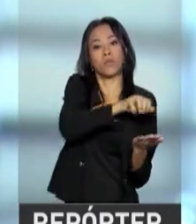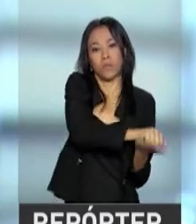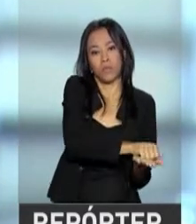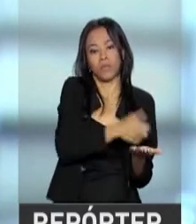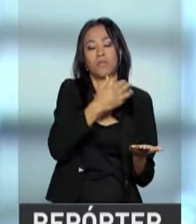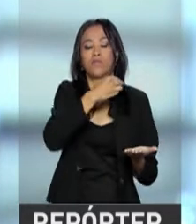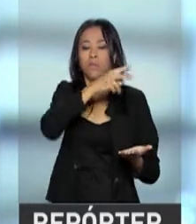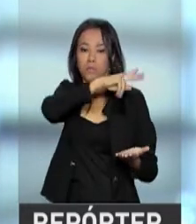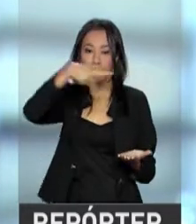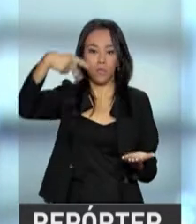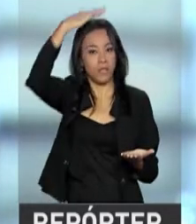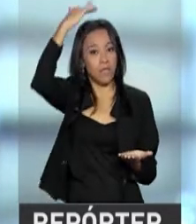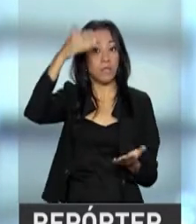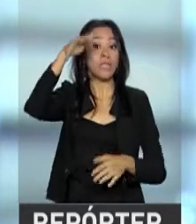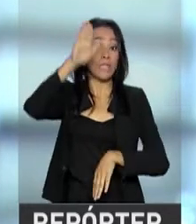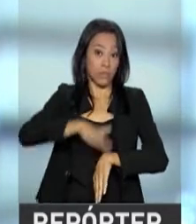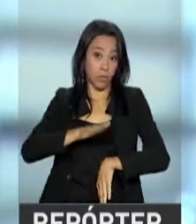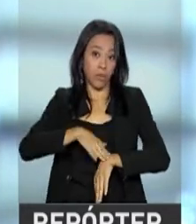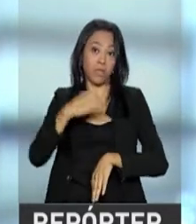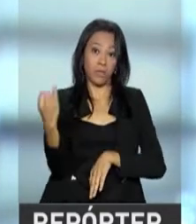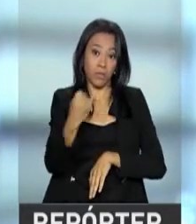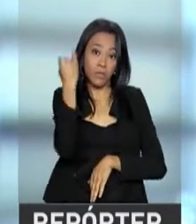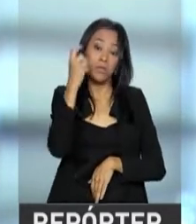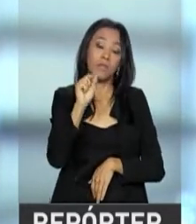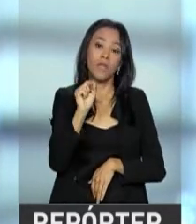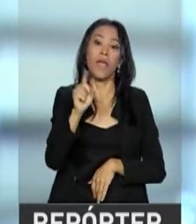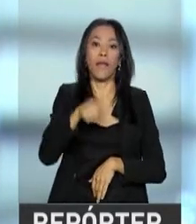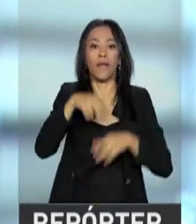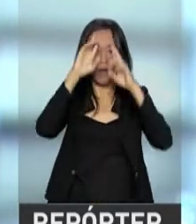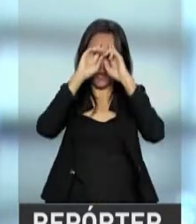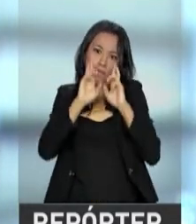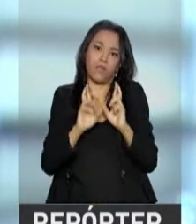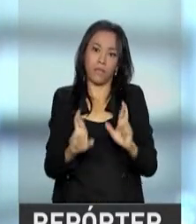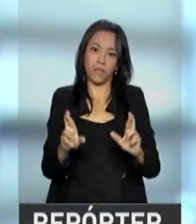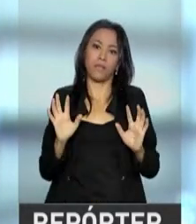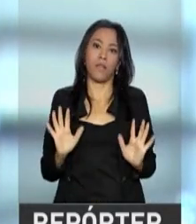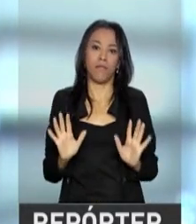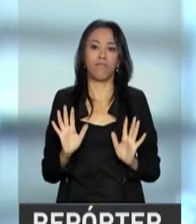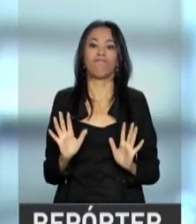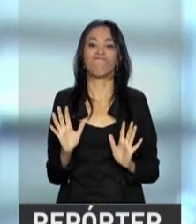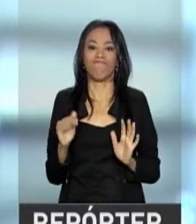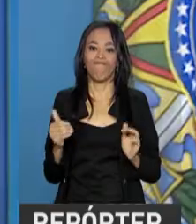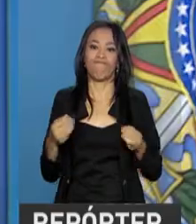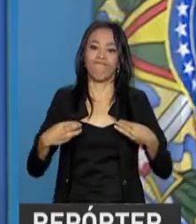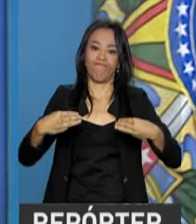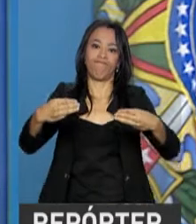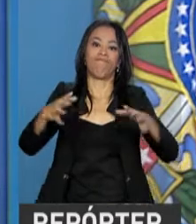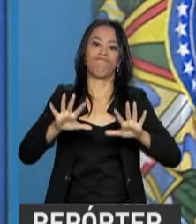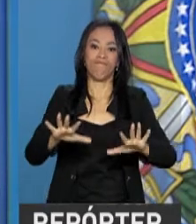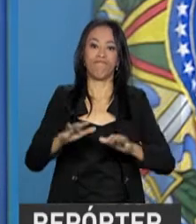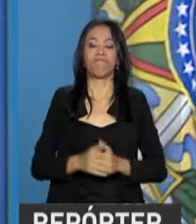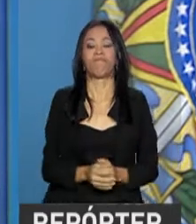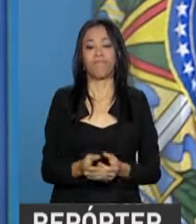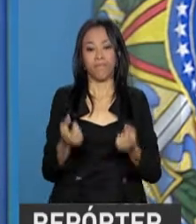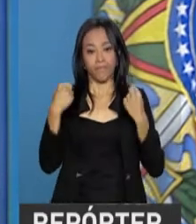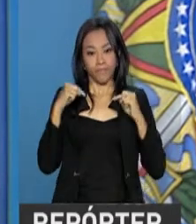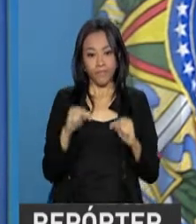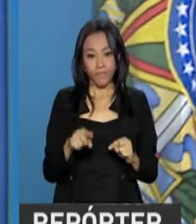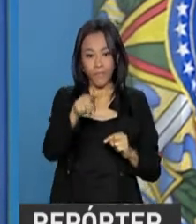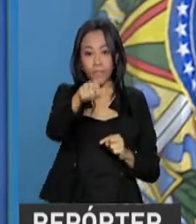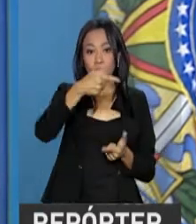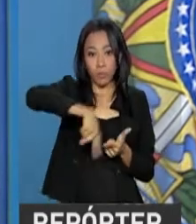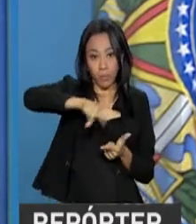Temer, o importante neste momento é continuar respeitando as instituições democráticas. Os problemas diante de